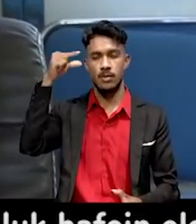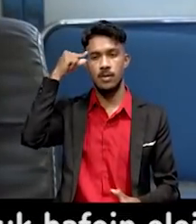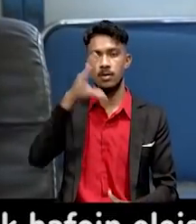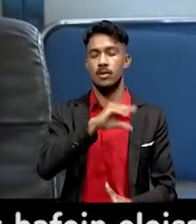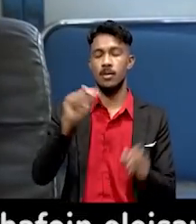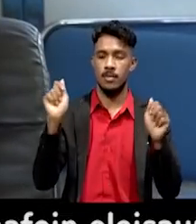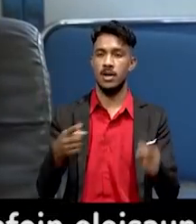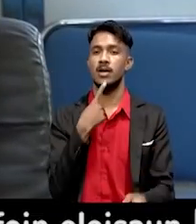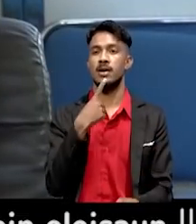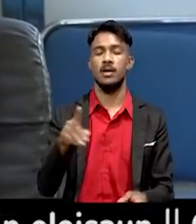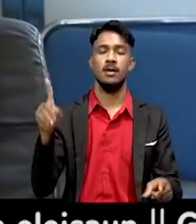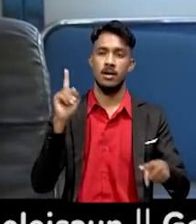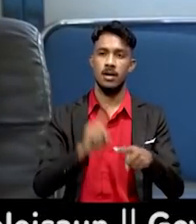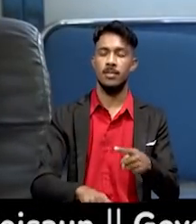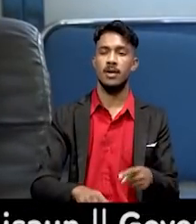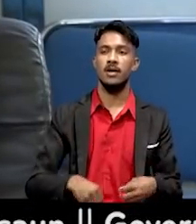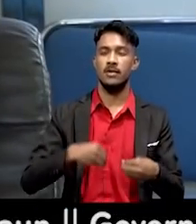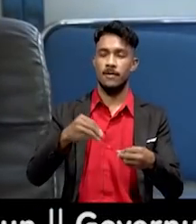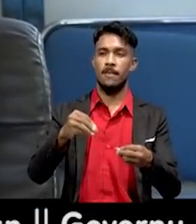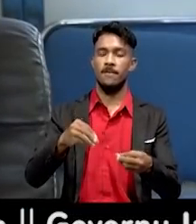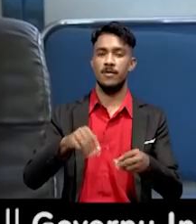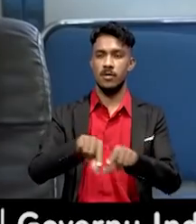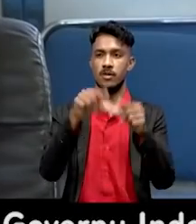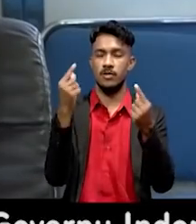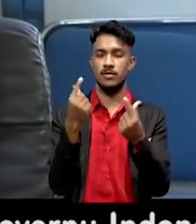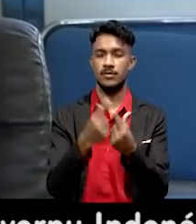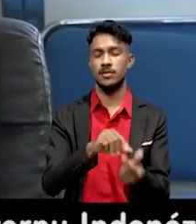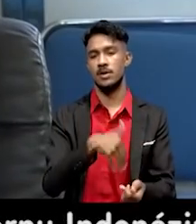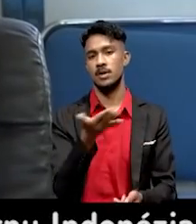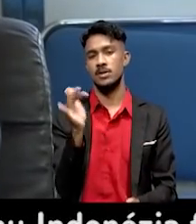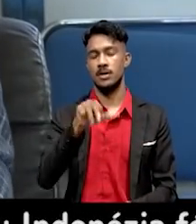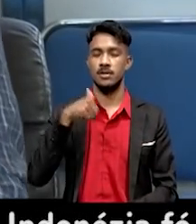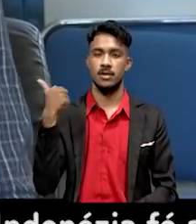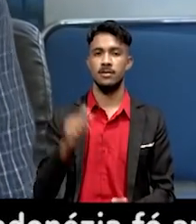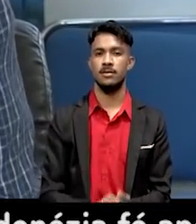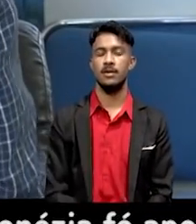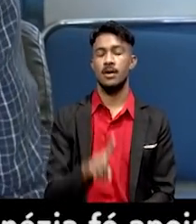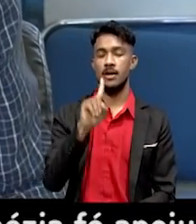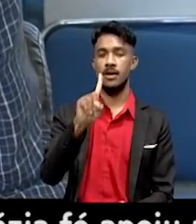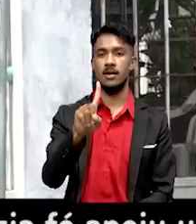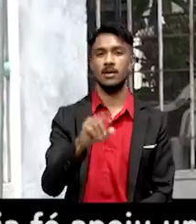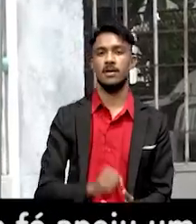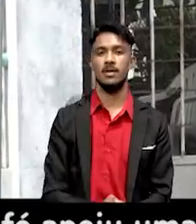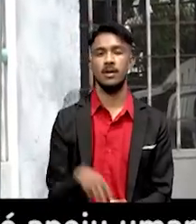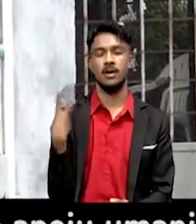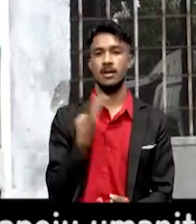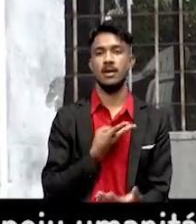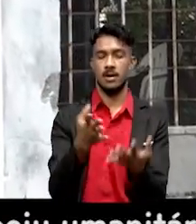la bela sai oposição ba organ soberano Siracelo ita né maka ita ni hakarak.